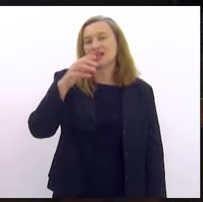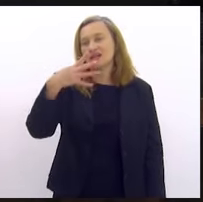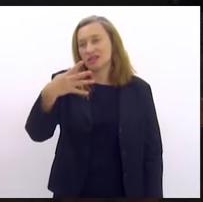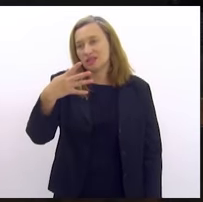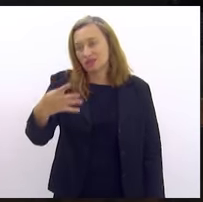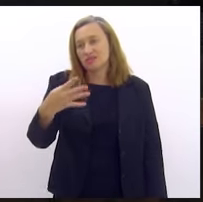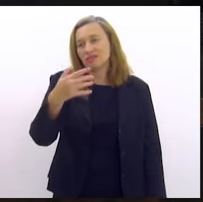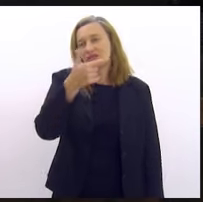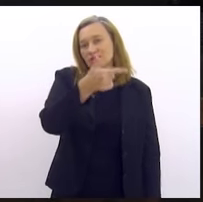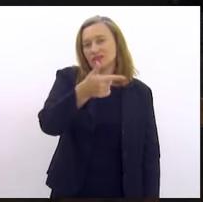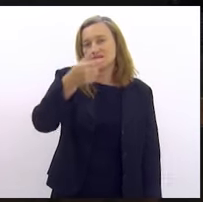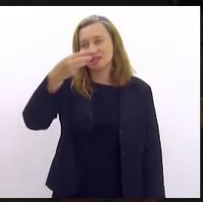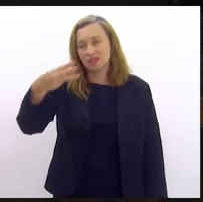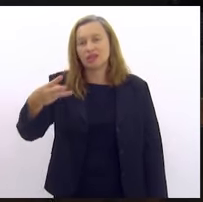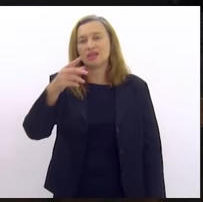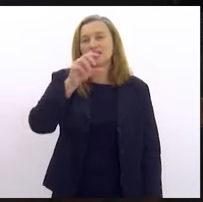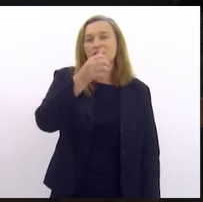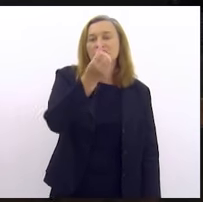114/23,